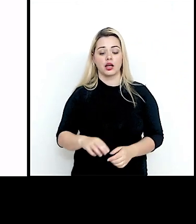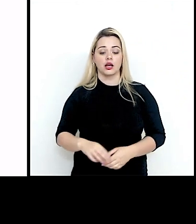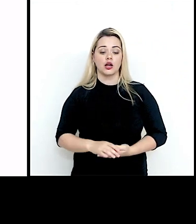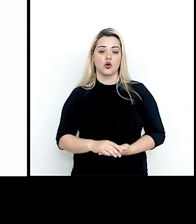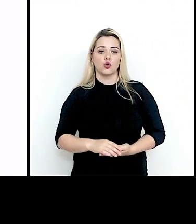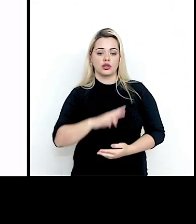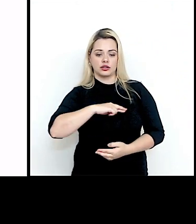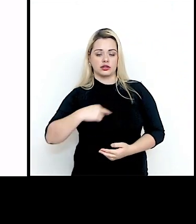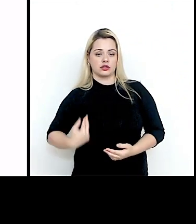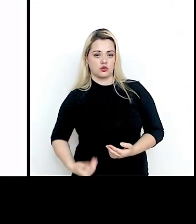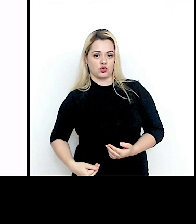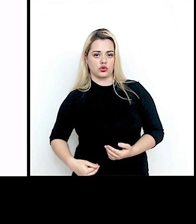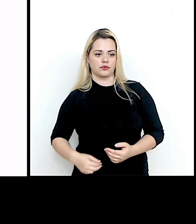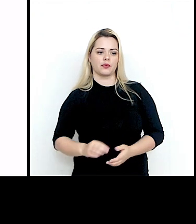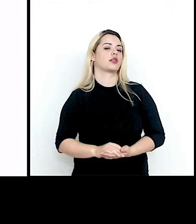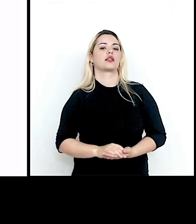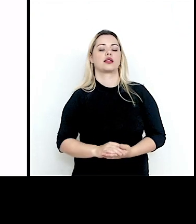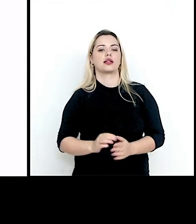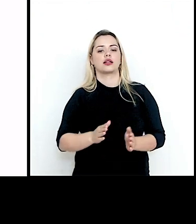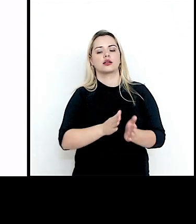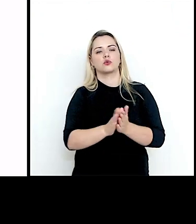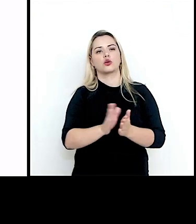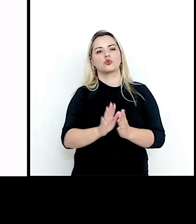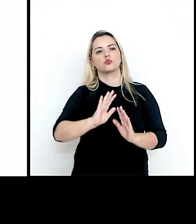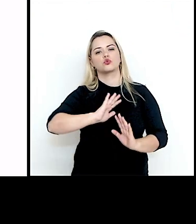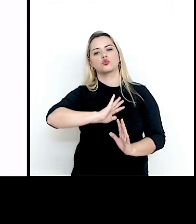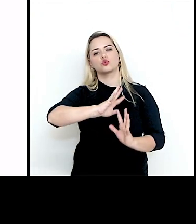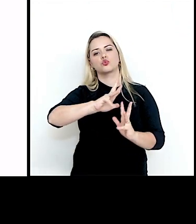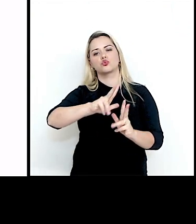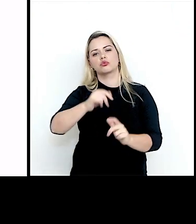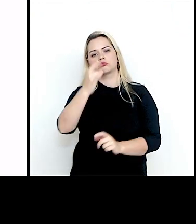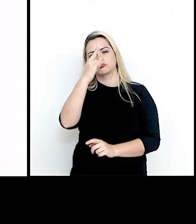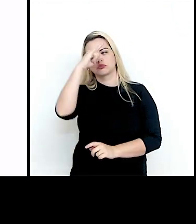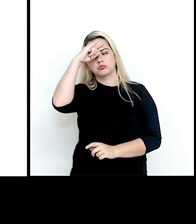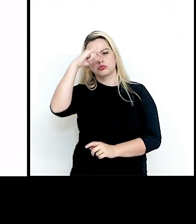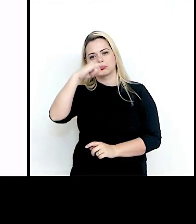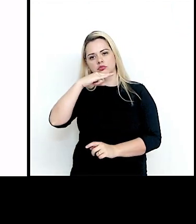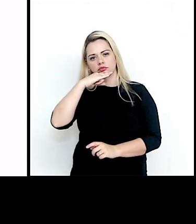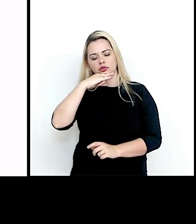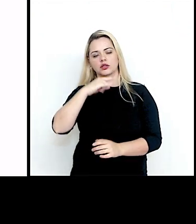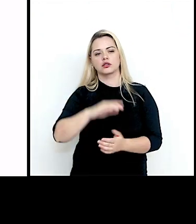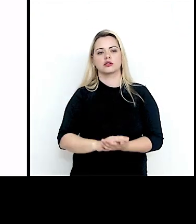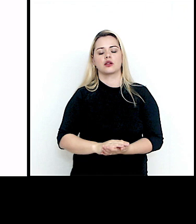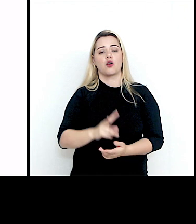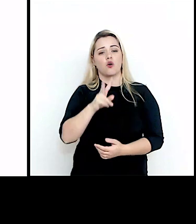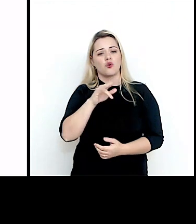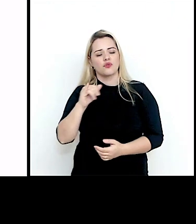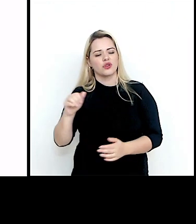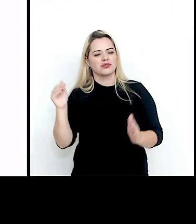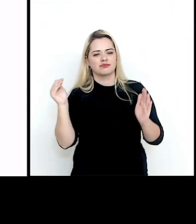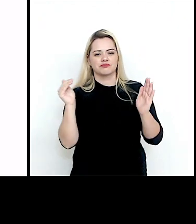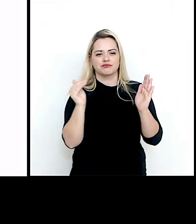China atravessa todo o Cazaquistão e vai dar aqui no cachuru aqui já chegou no Azerbaijão